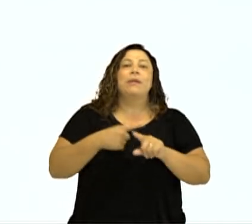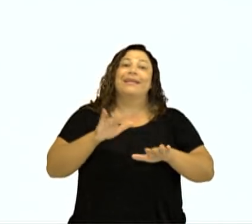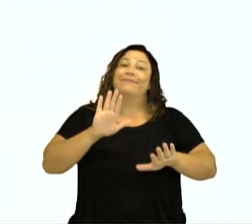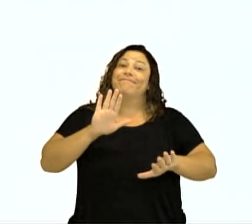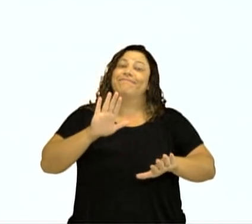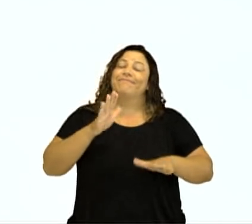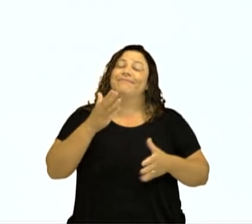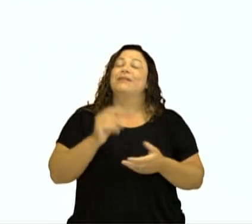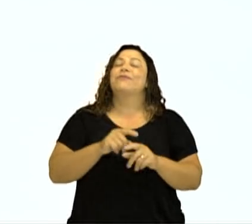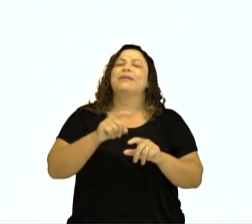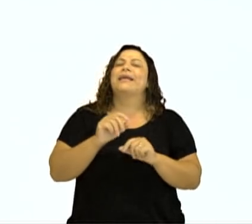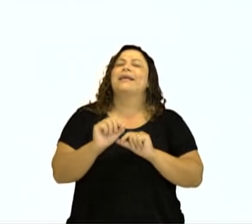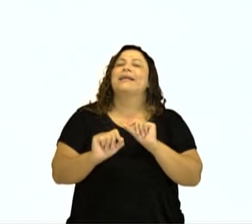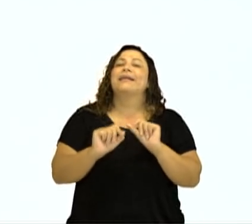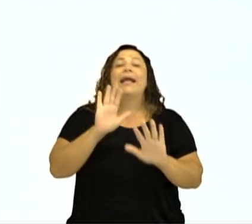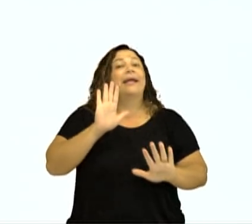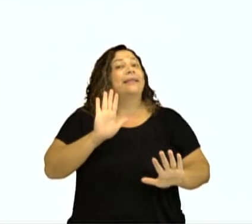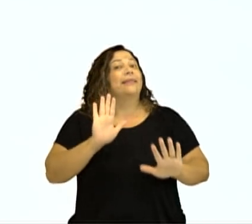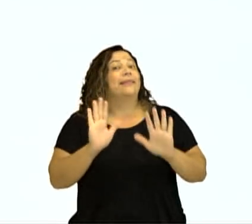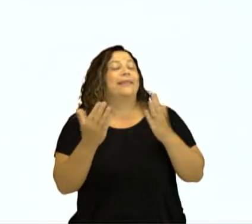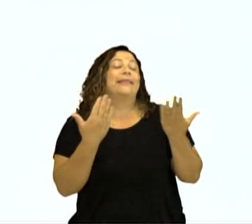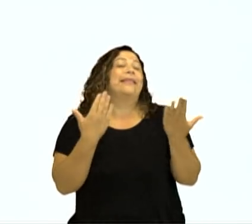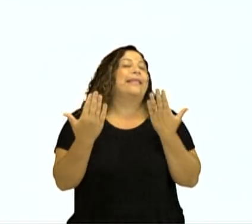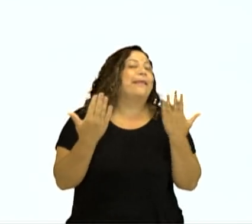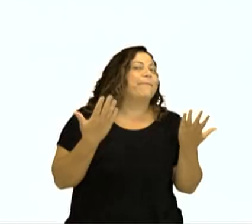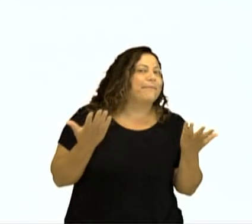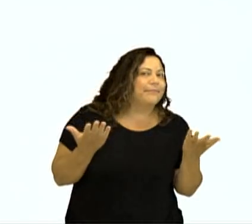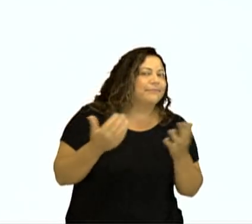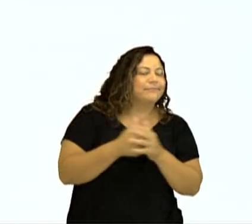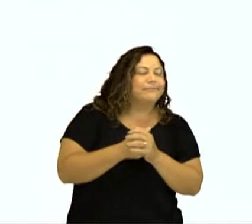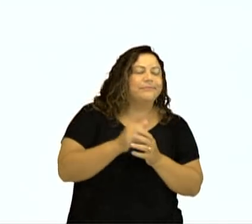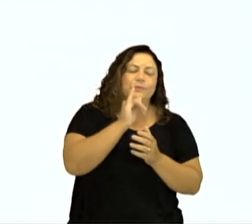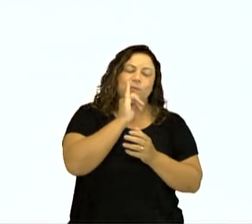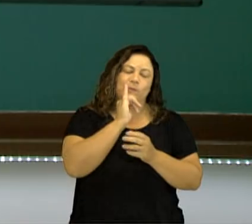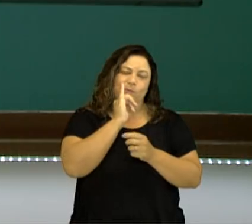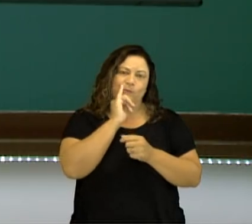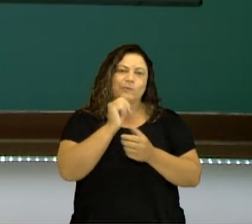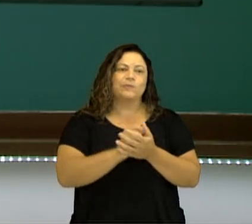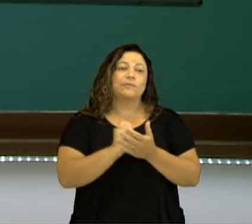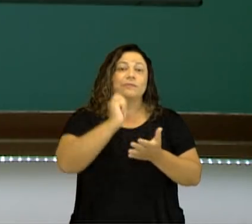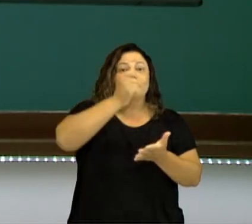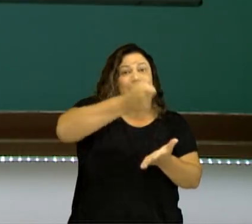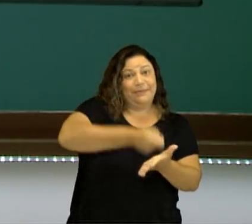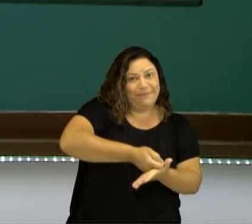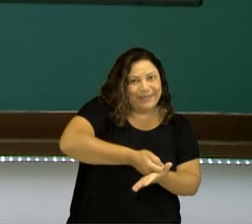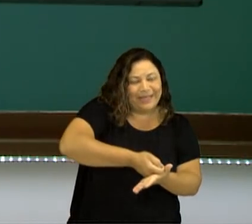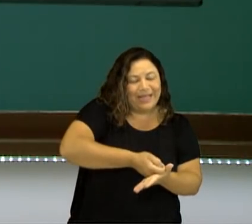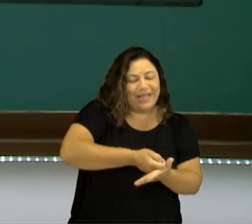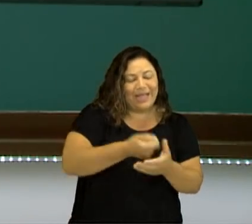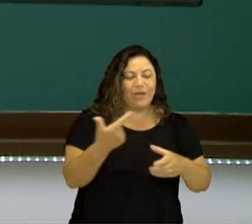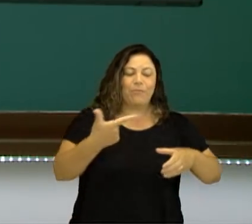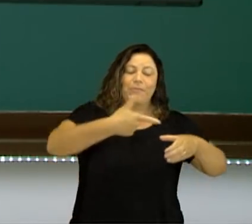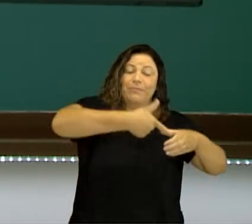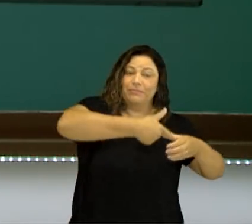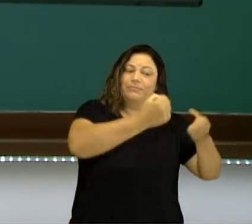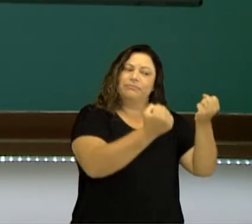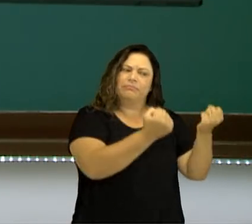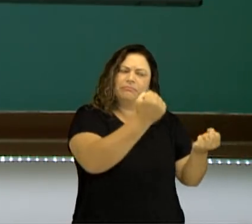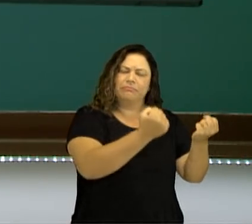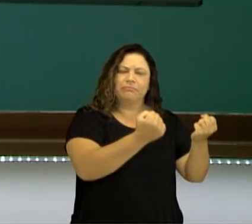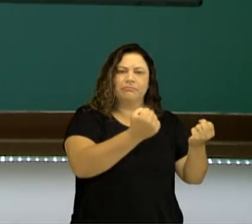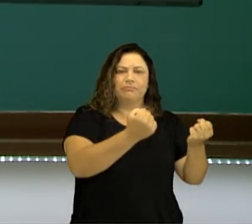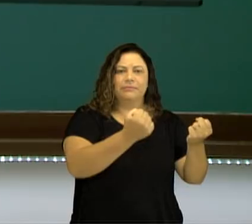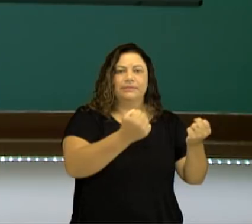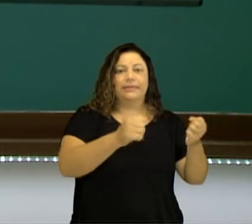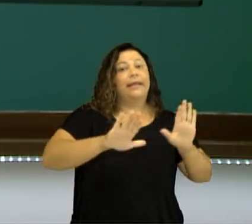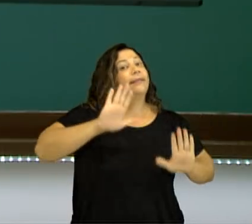depende. Então, o valor pago para encher um tanque de combustível de um automóvel depende